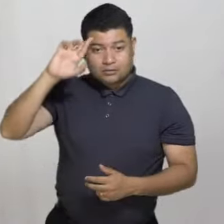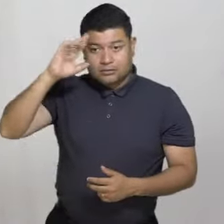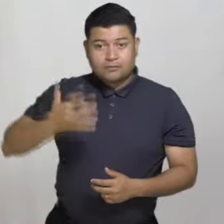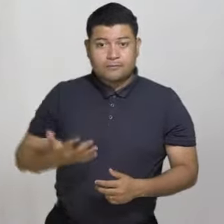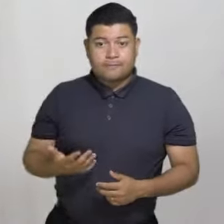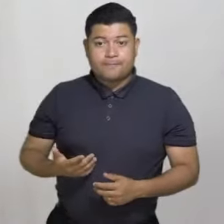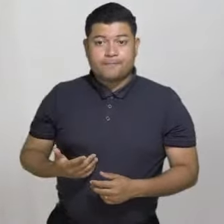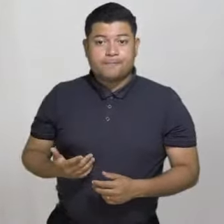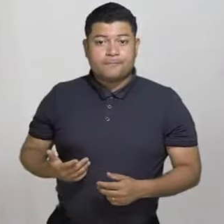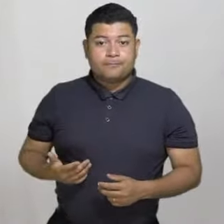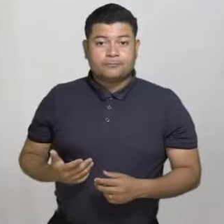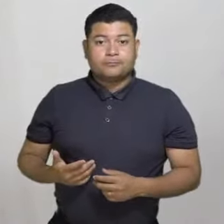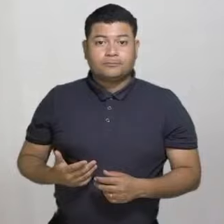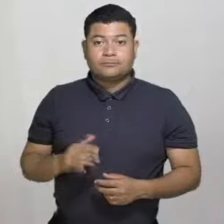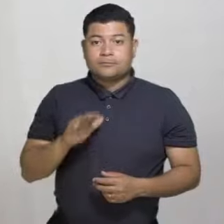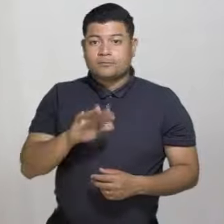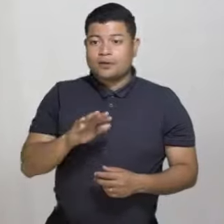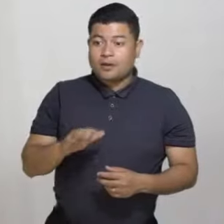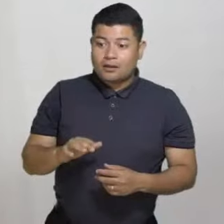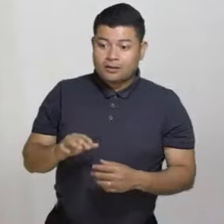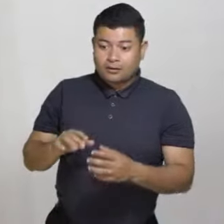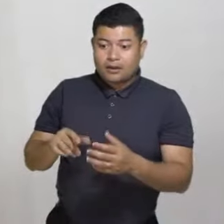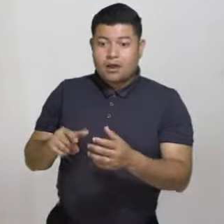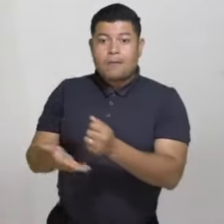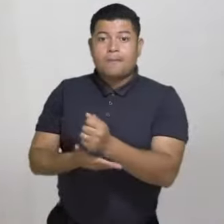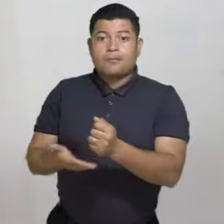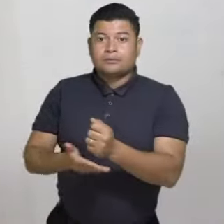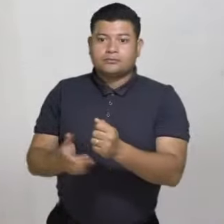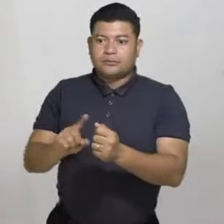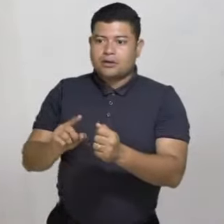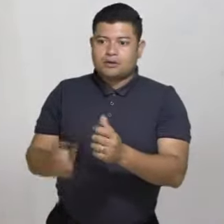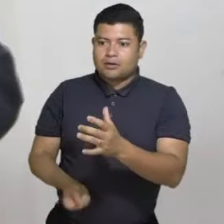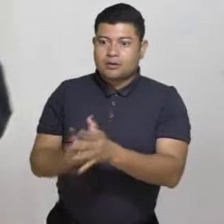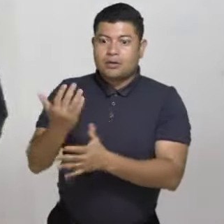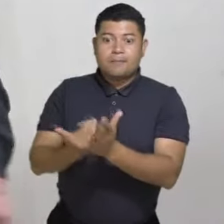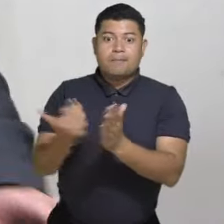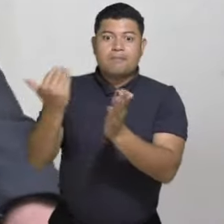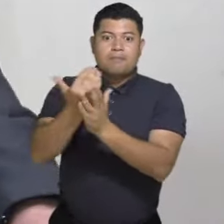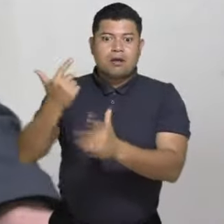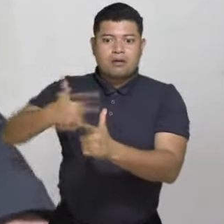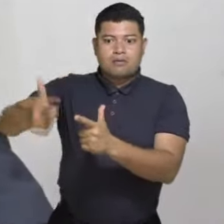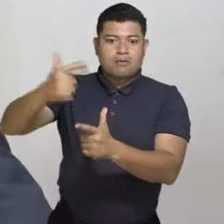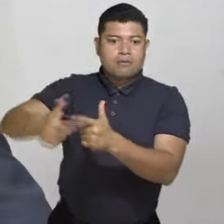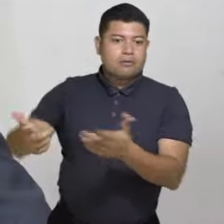ao invés de atacar o problema, nós criamos mais problemas ainda em cima.